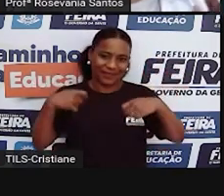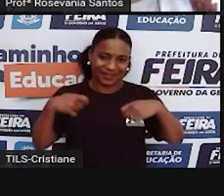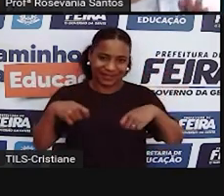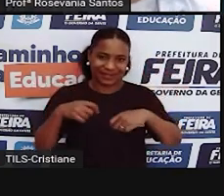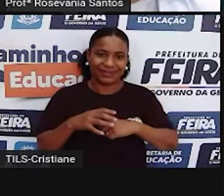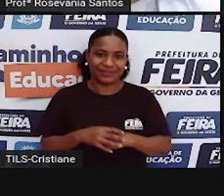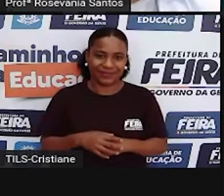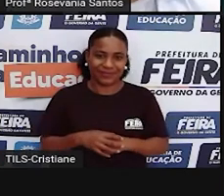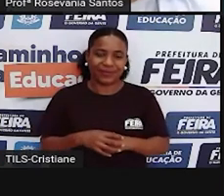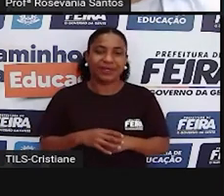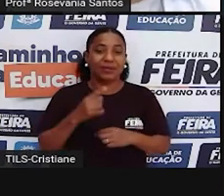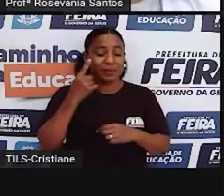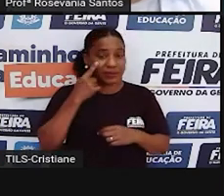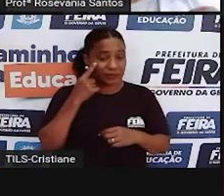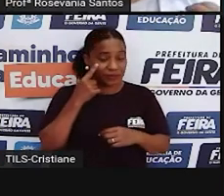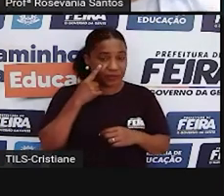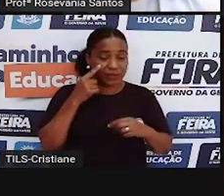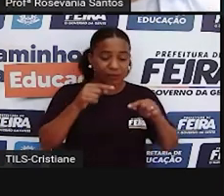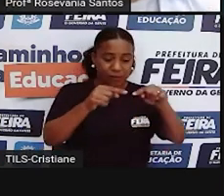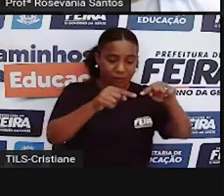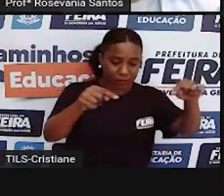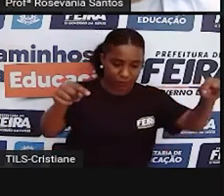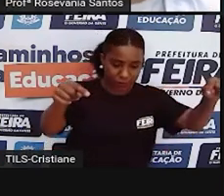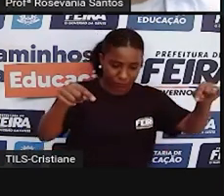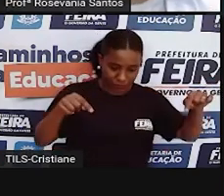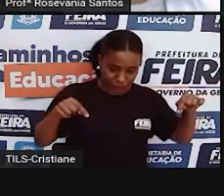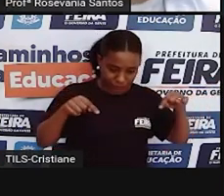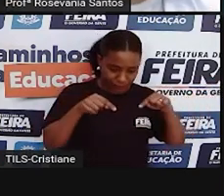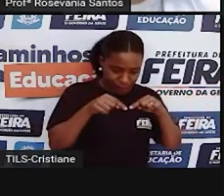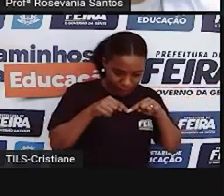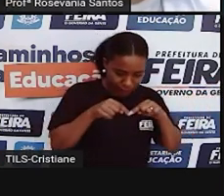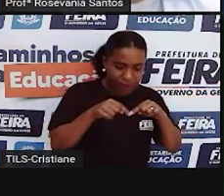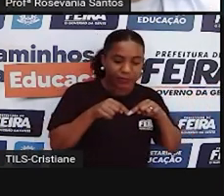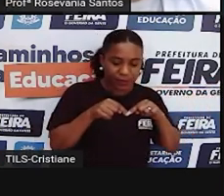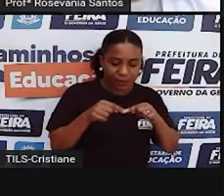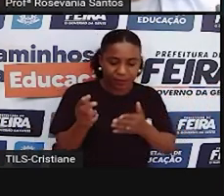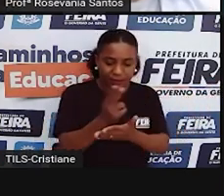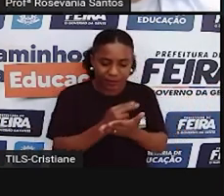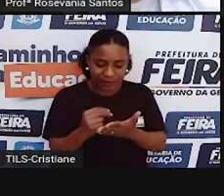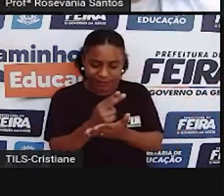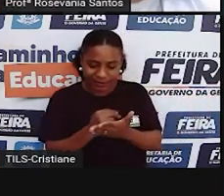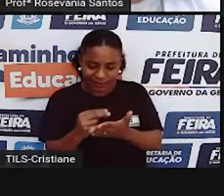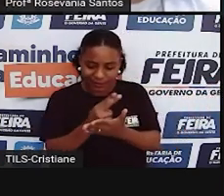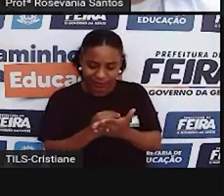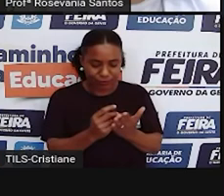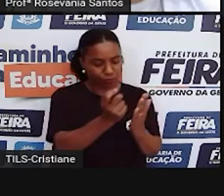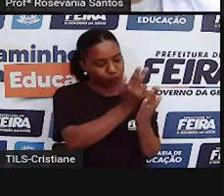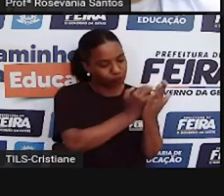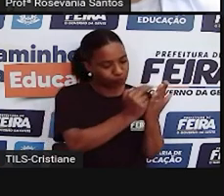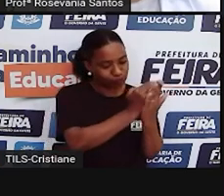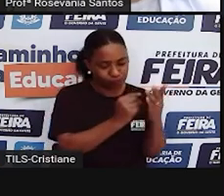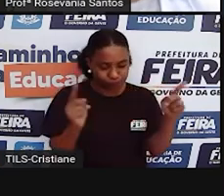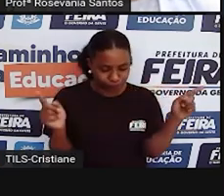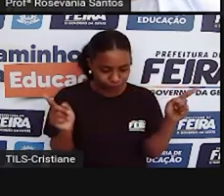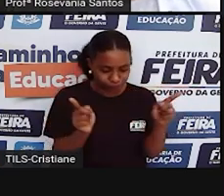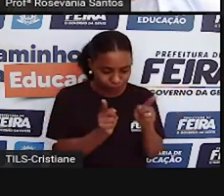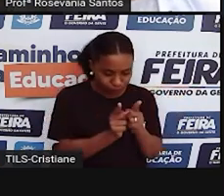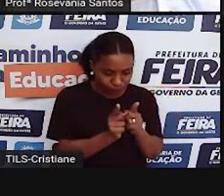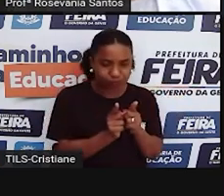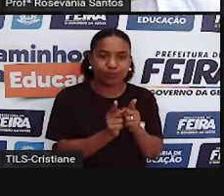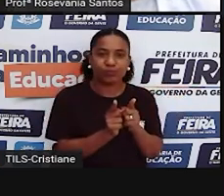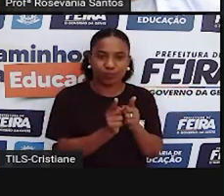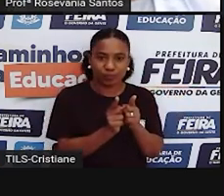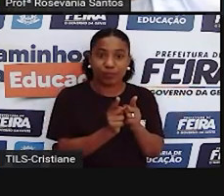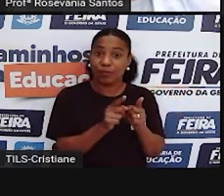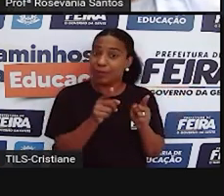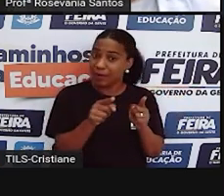foi que eu reduzi, né, no espaço real para botar no papel? Aquela redução que eu fiz para o primeiro espaço, eu tenho que fazer